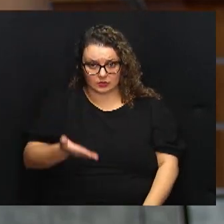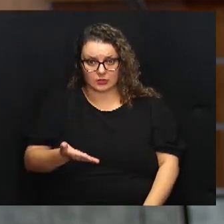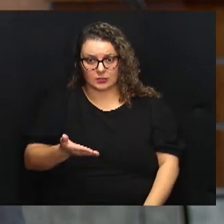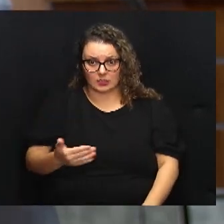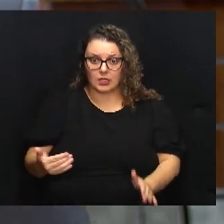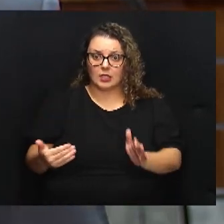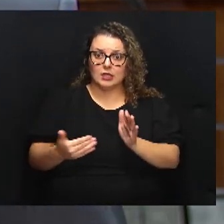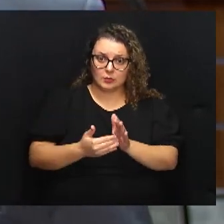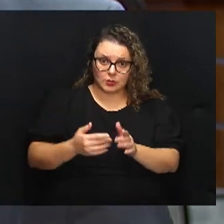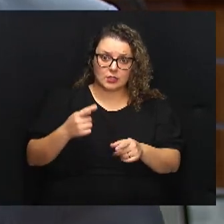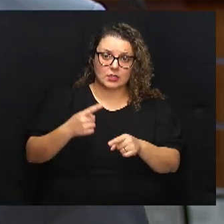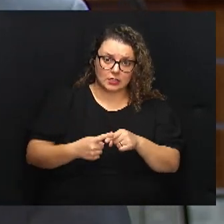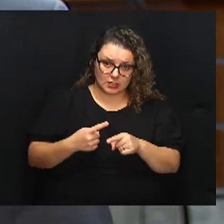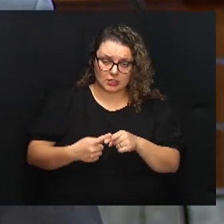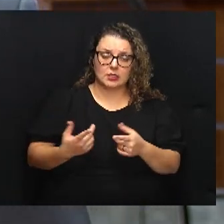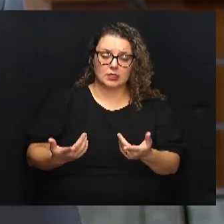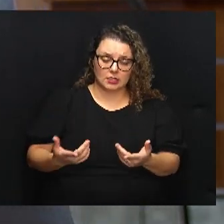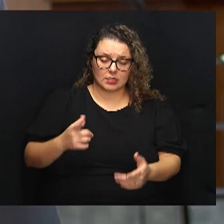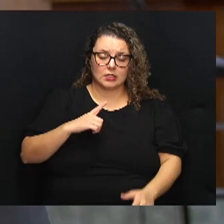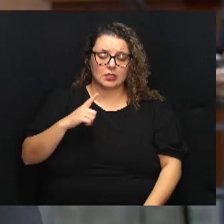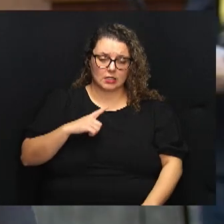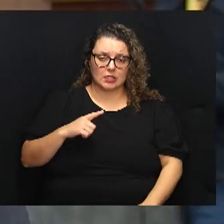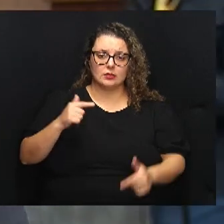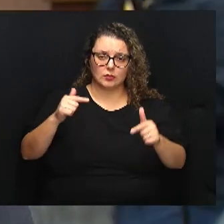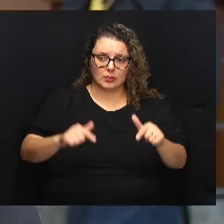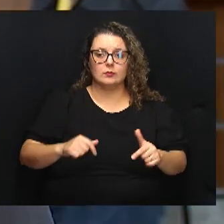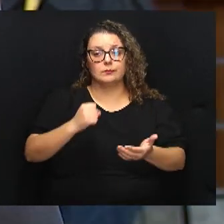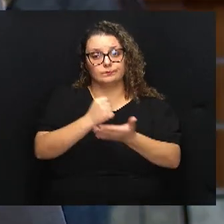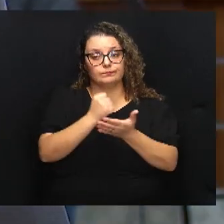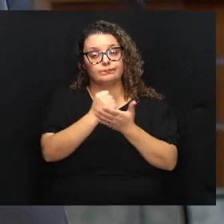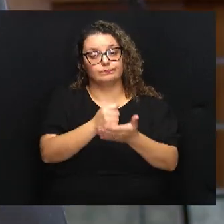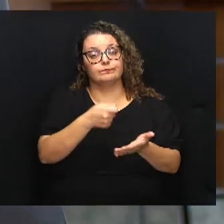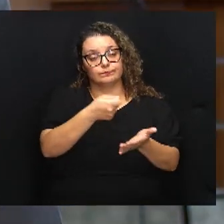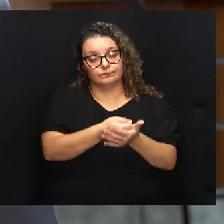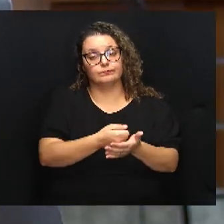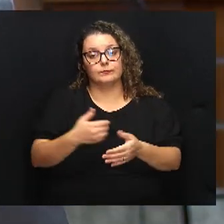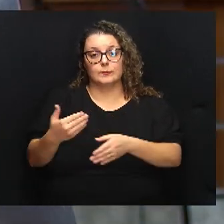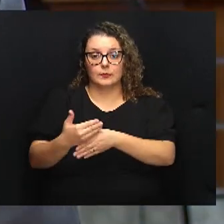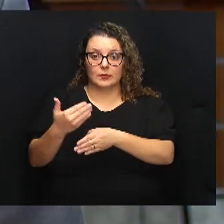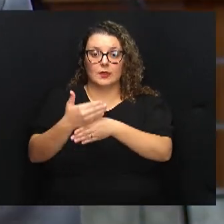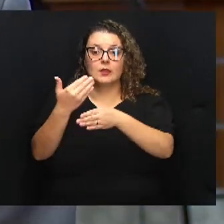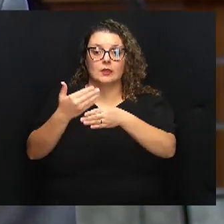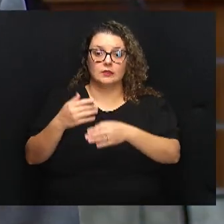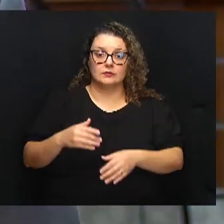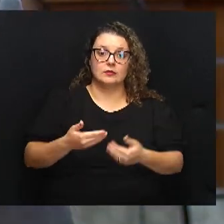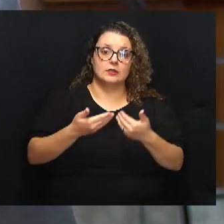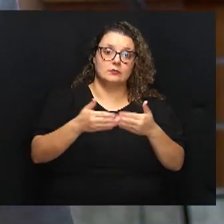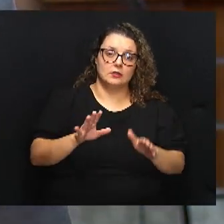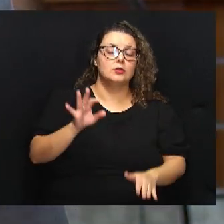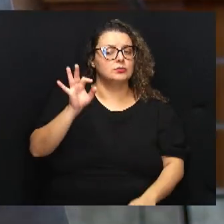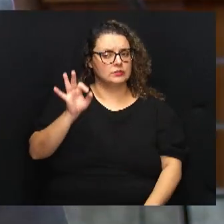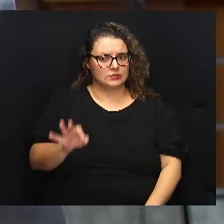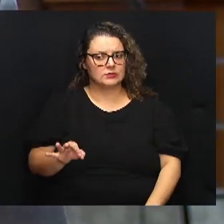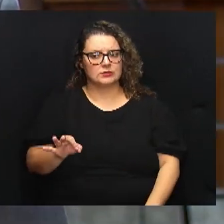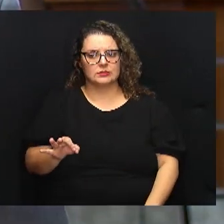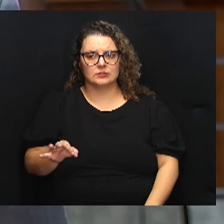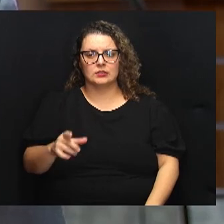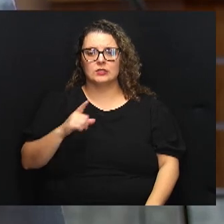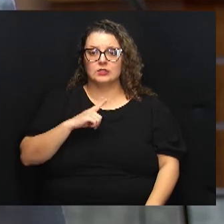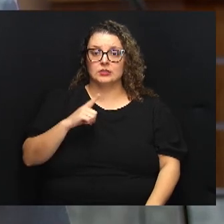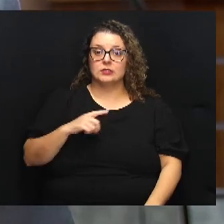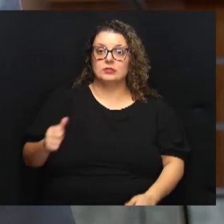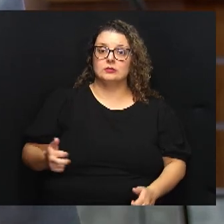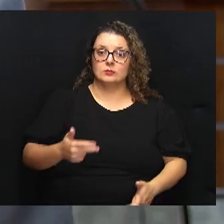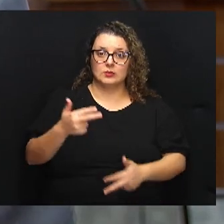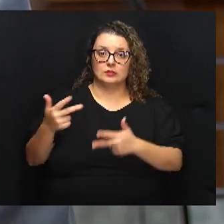tem espaço, mas tem que ser cumprido aí o contrato da construção, que vai ser reativado e com certeza teremos novidades